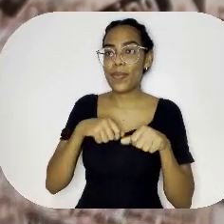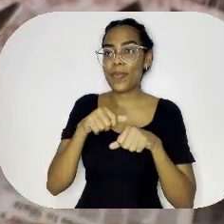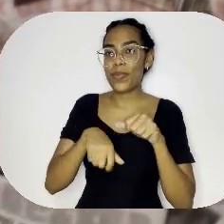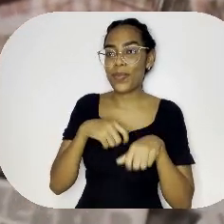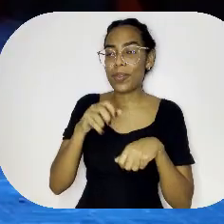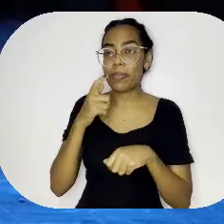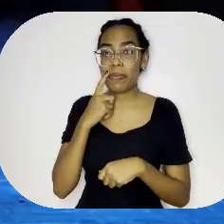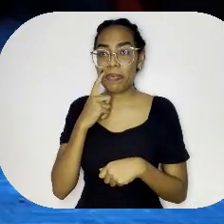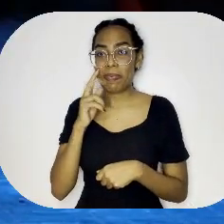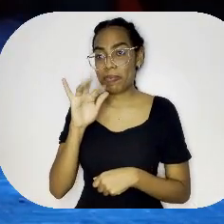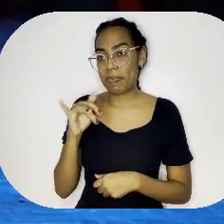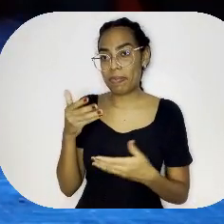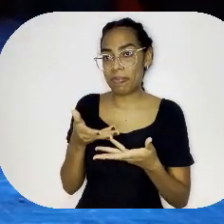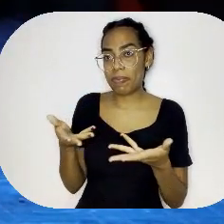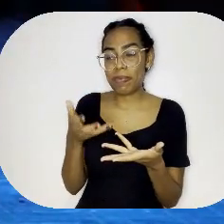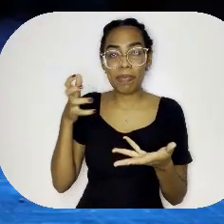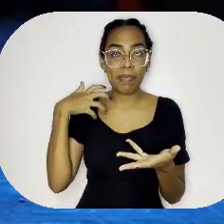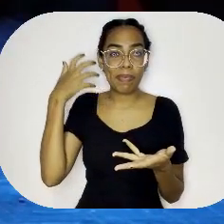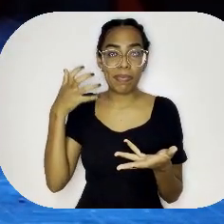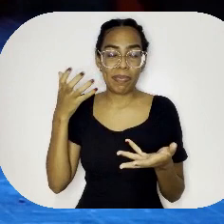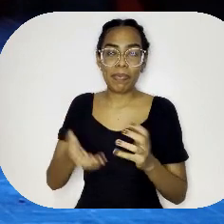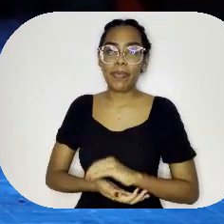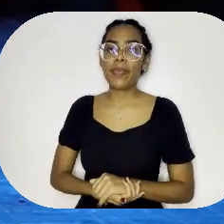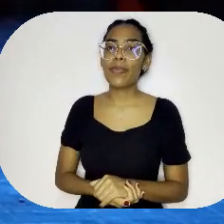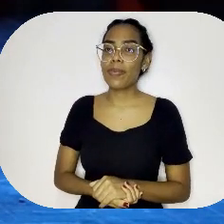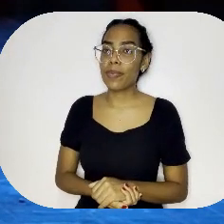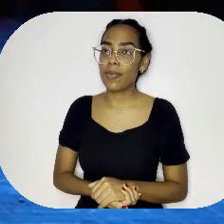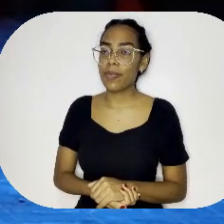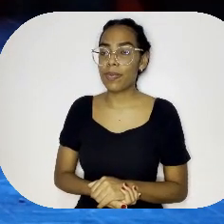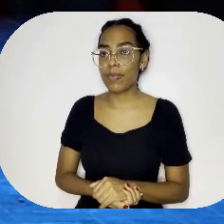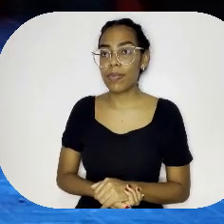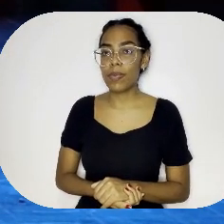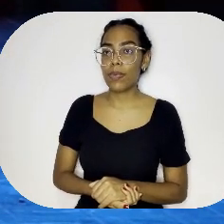epa, ipa, opa, upa!